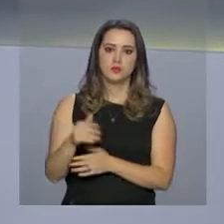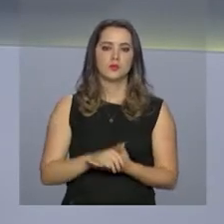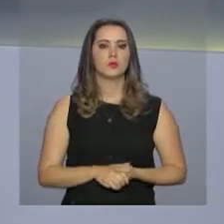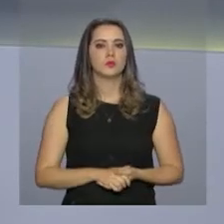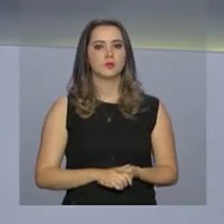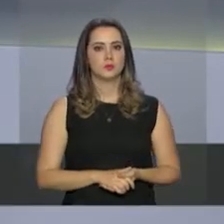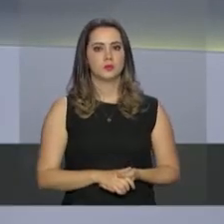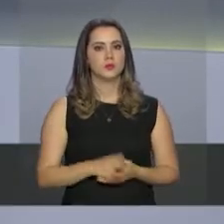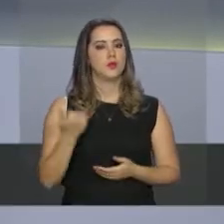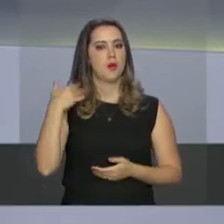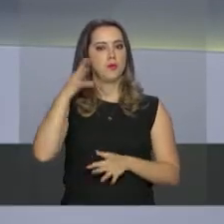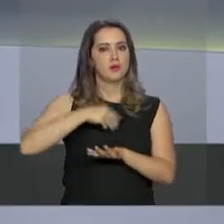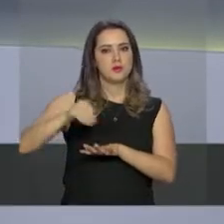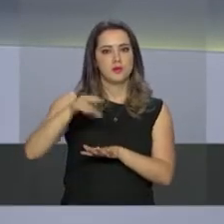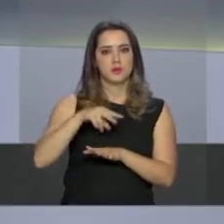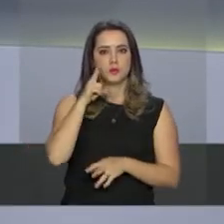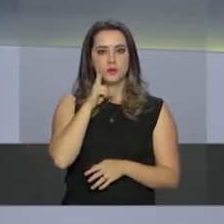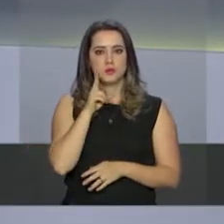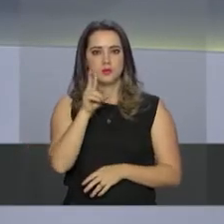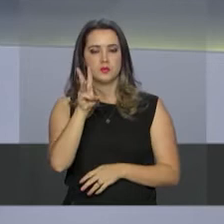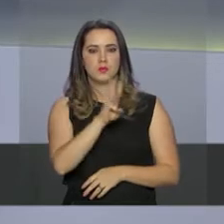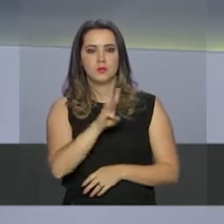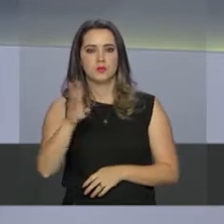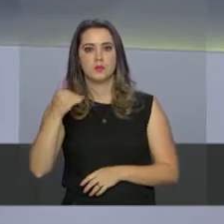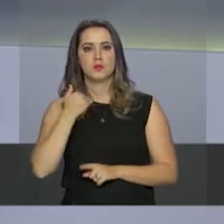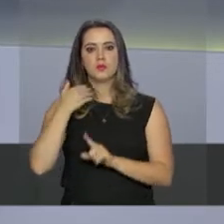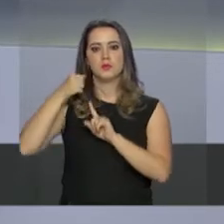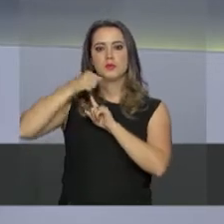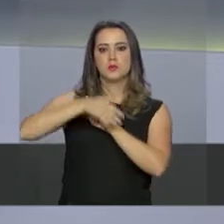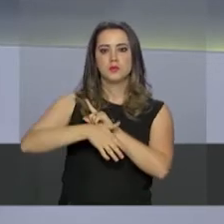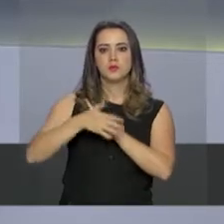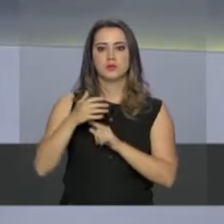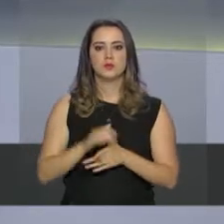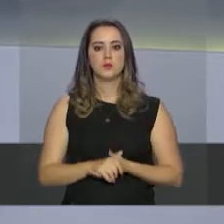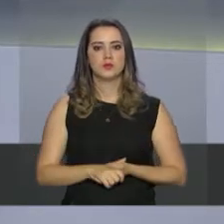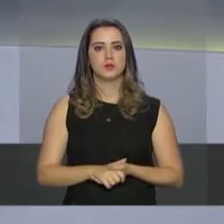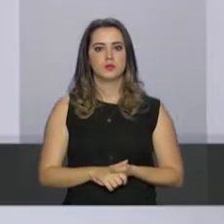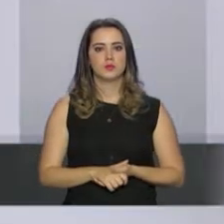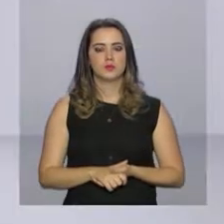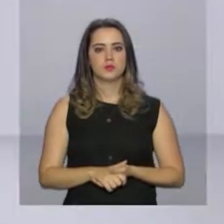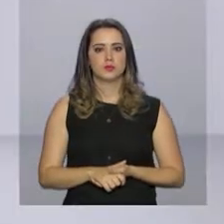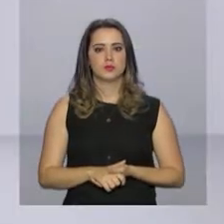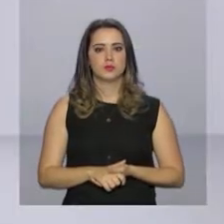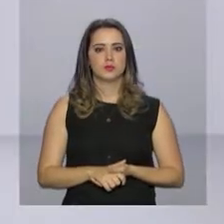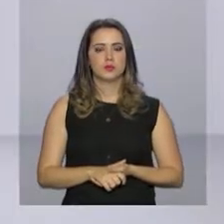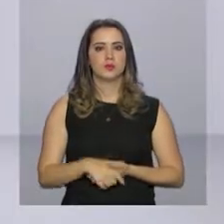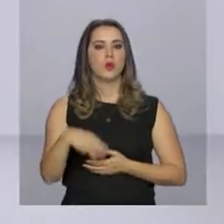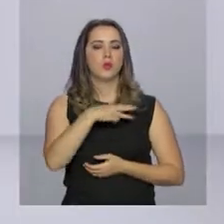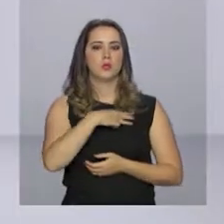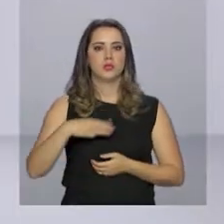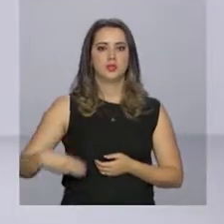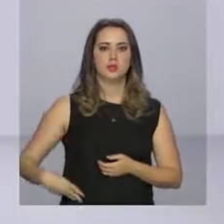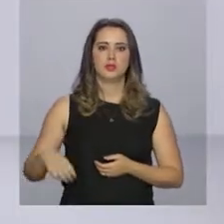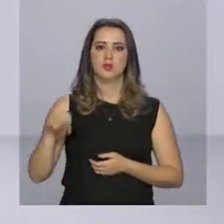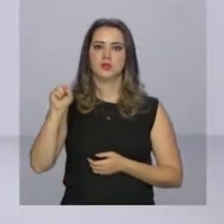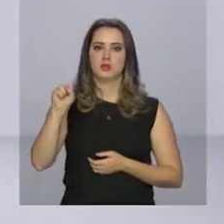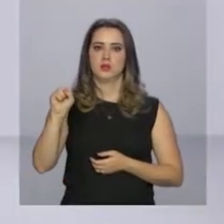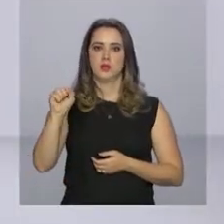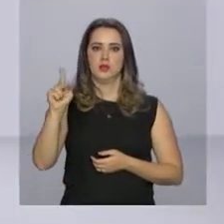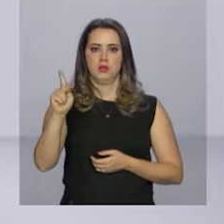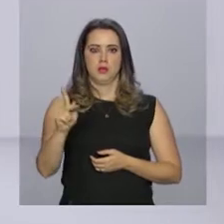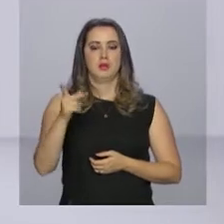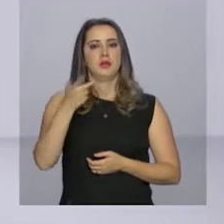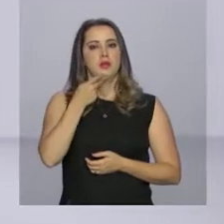o Uruguai. Mais informações você encontra no site do Banco Central. O ministro da Segurança Pública,